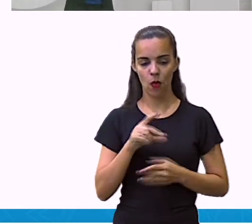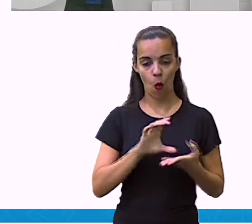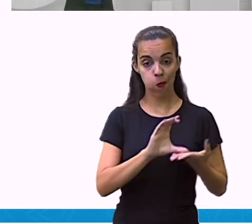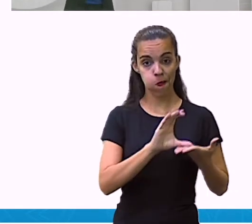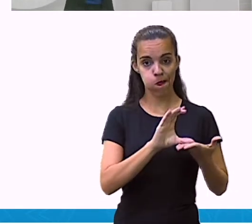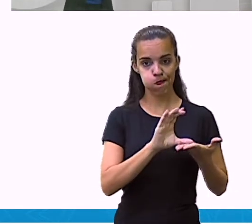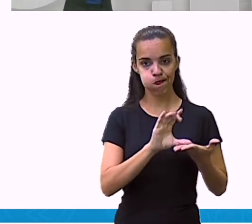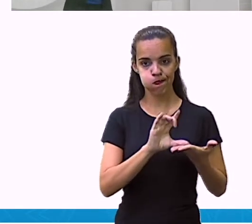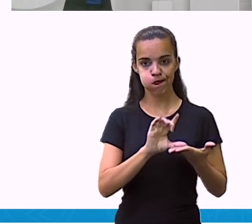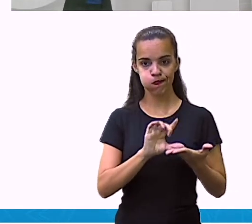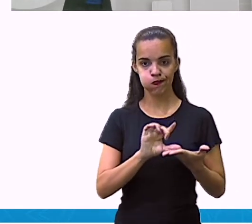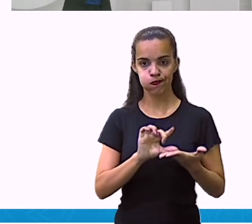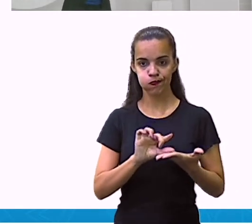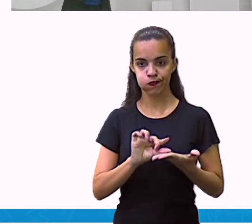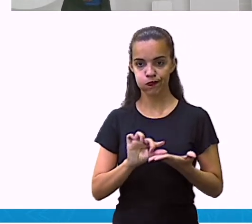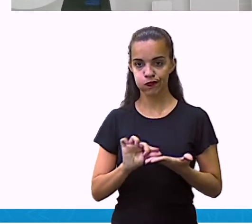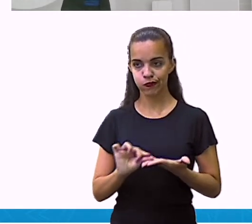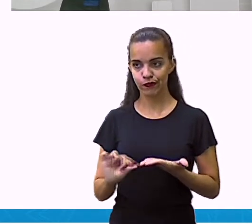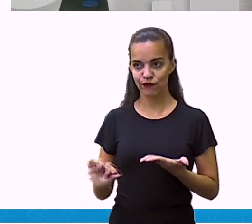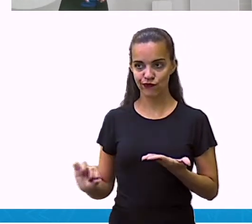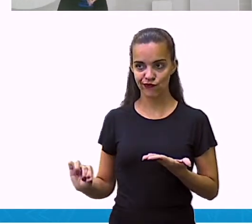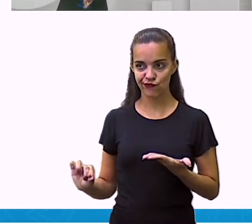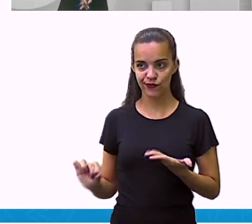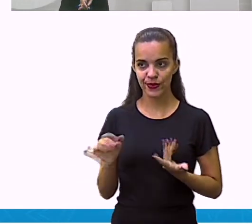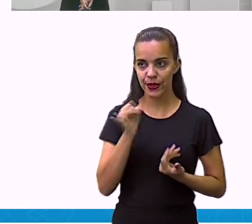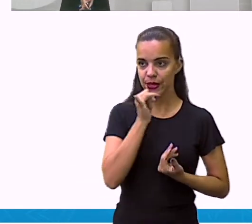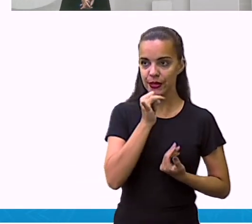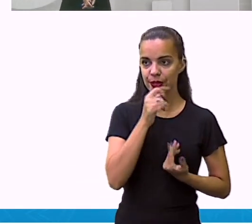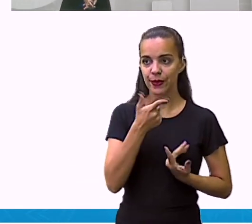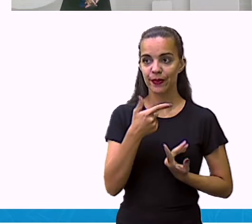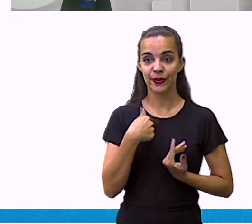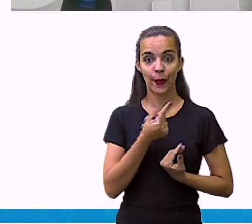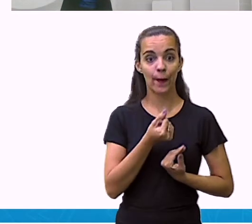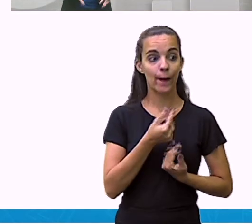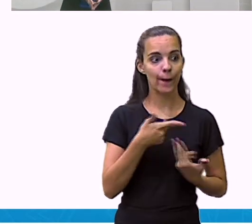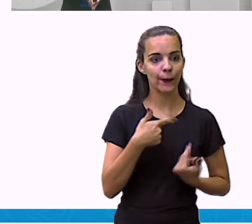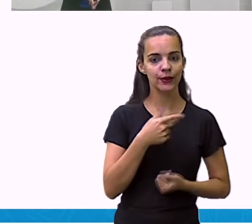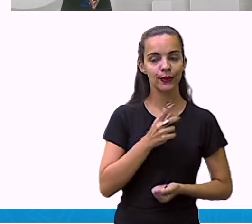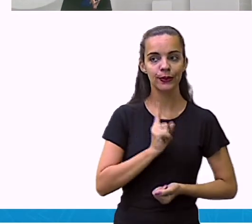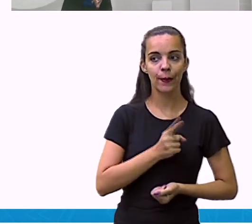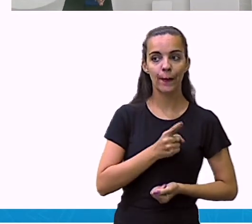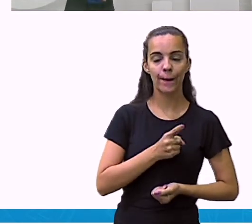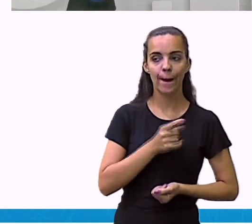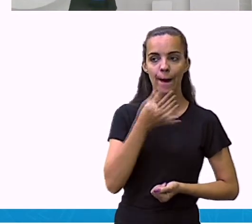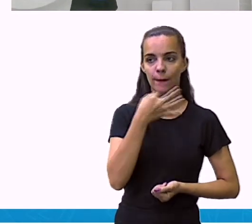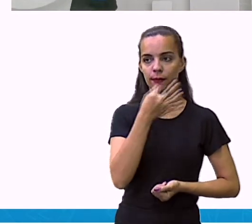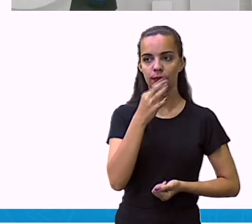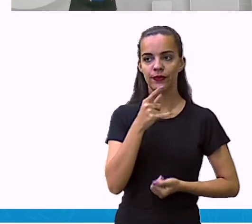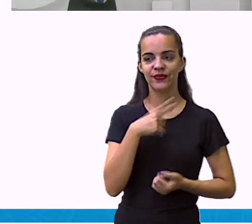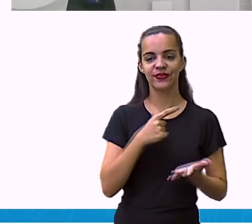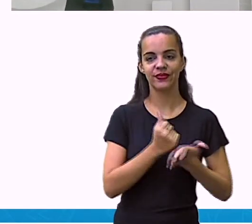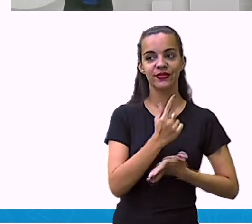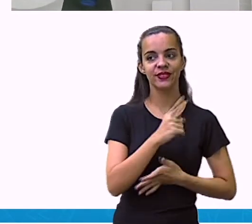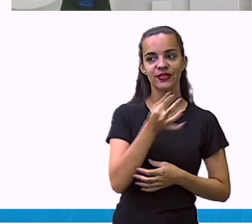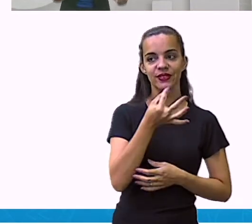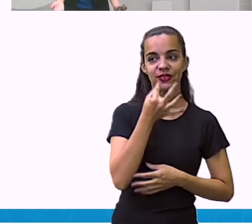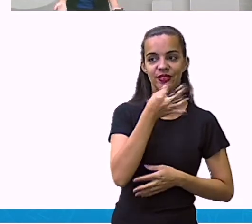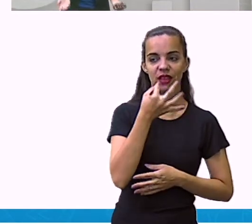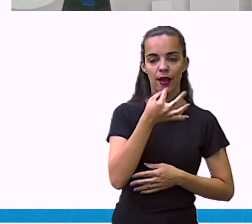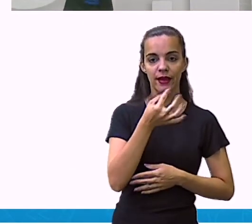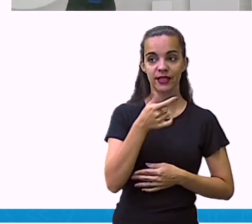R$10, compra ali, deixa eu ver uma coisa que custa R$1 aqui, um batom, né? Compra um batom, agora você